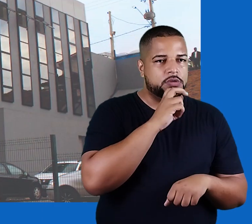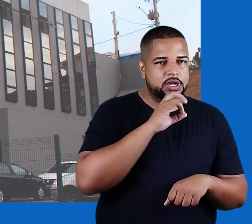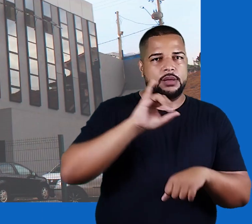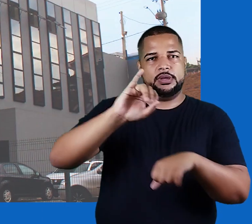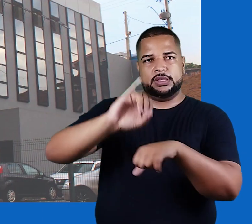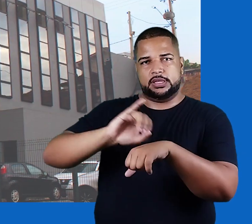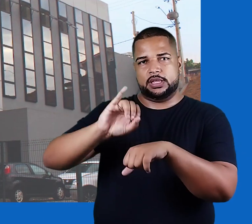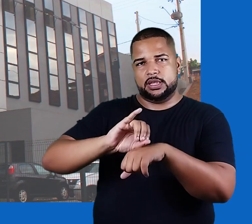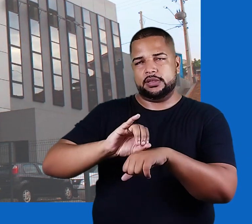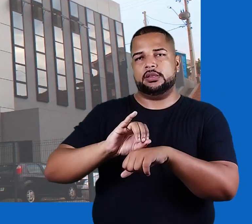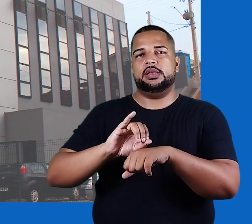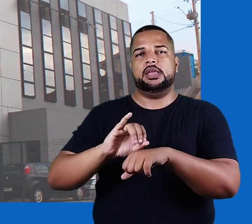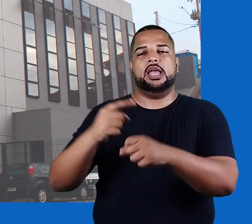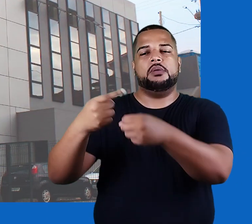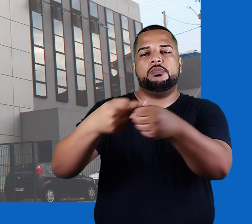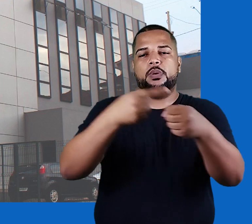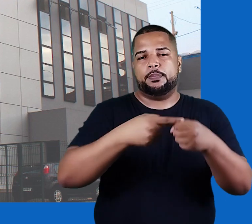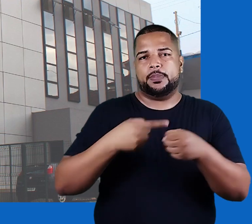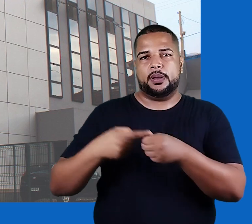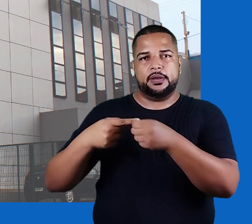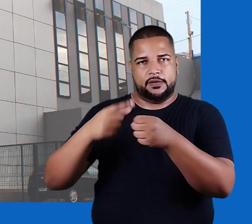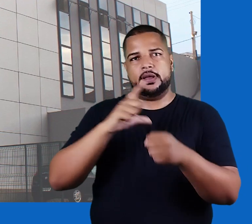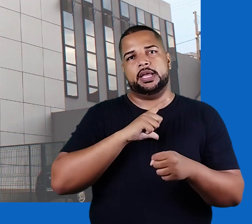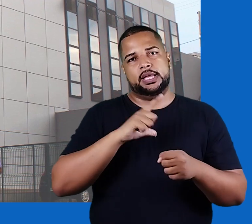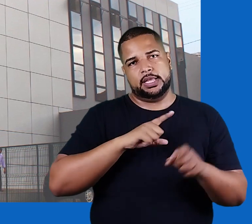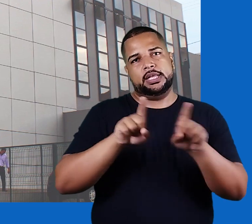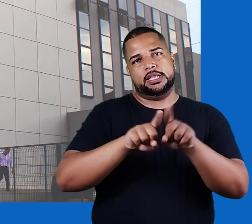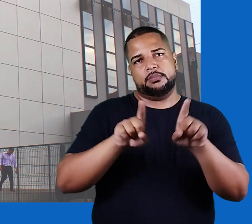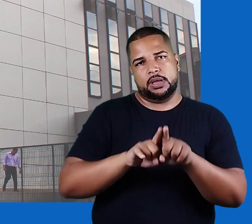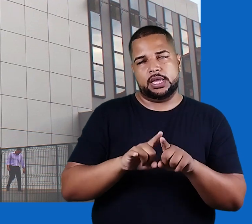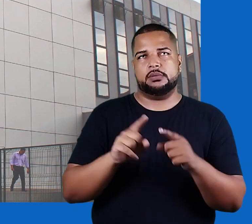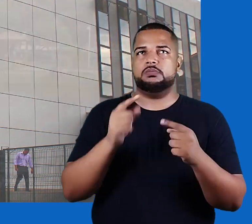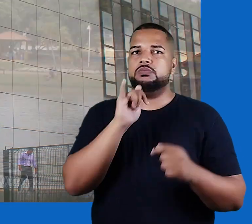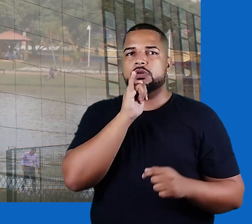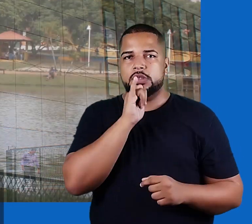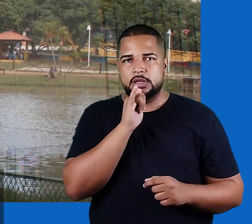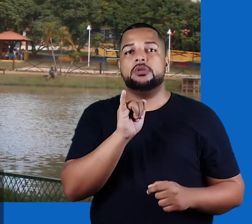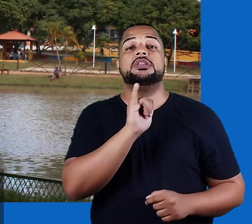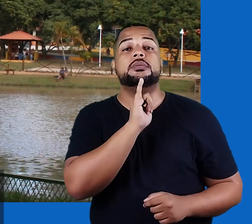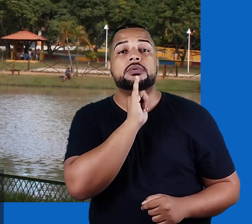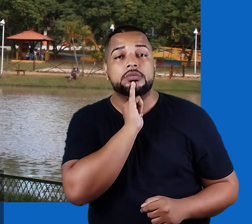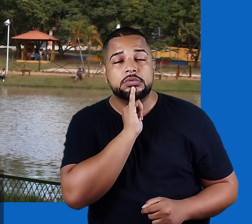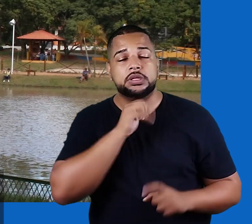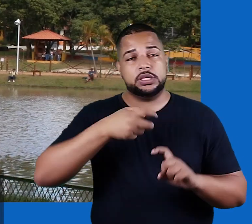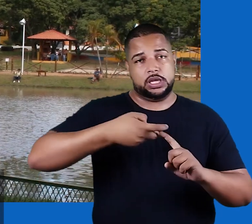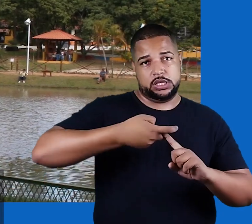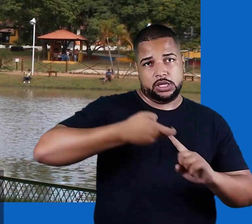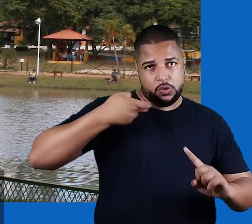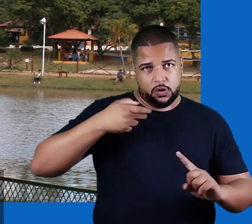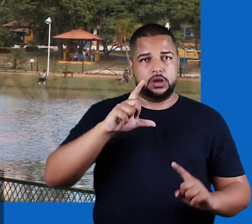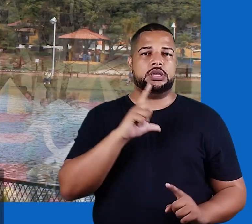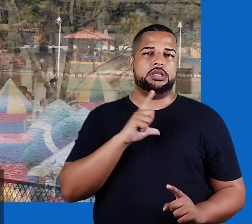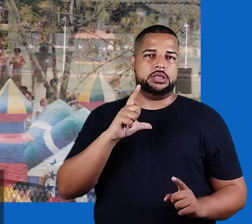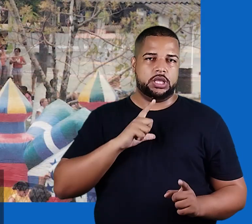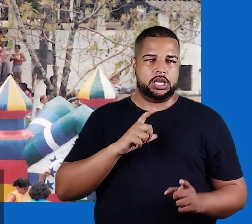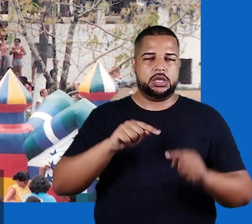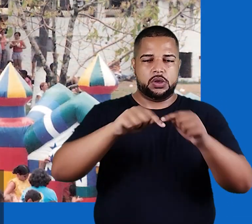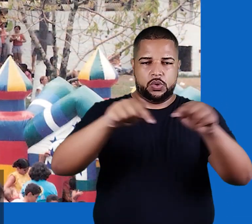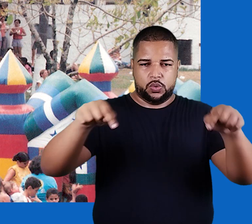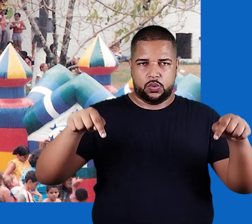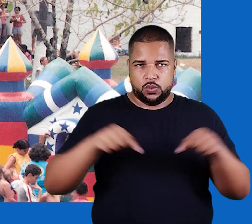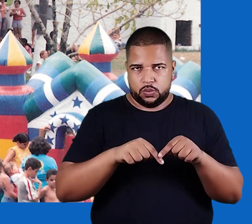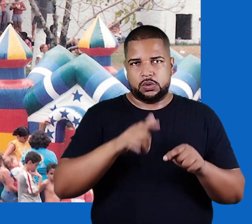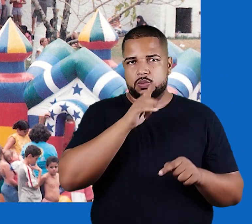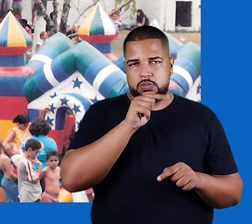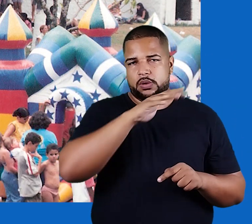cidade de Itapeva. Temos subsede que é alocada em Itapetininga e São Roque. Nós temos um pesqueiro, Brigadeiro Tobias, um clube de campo